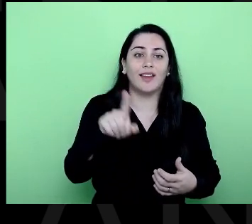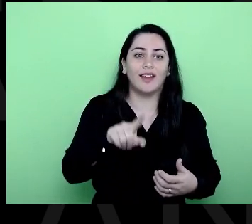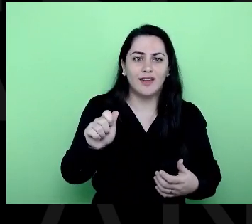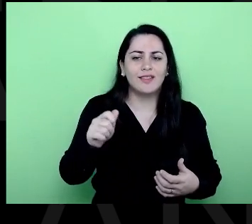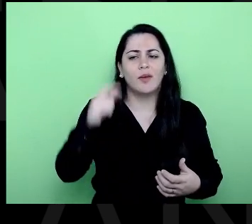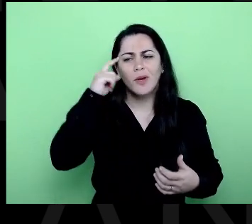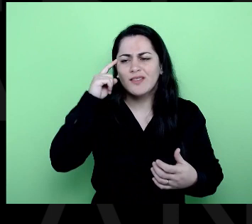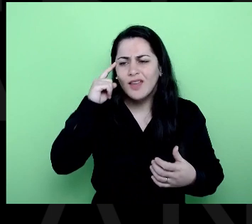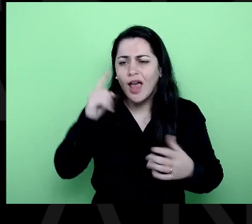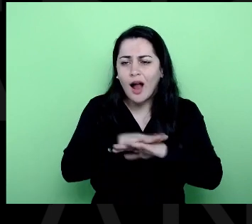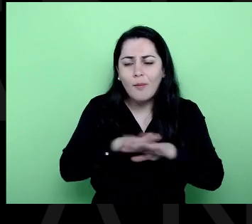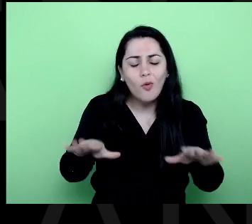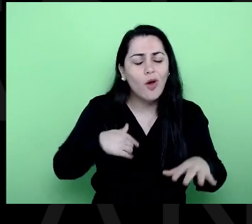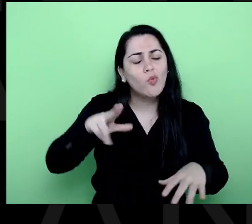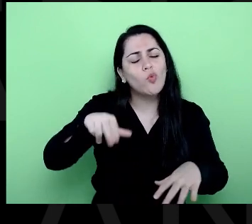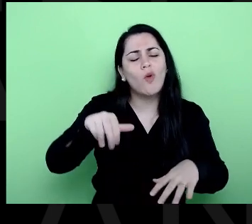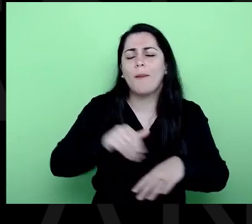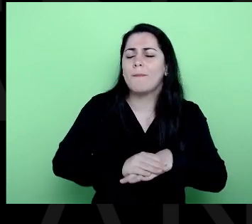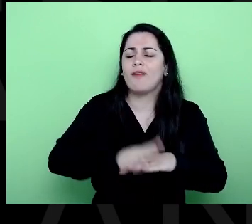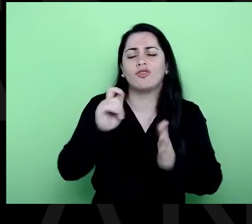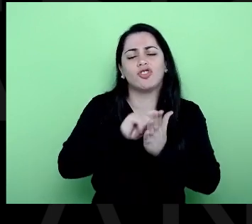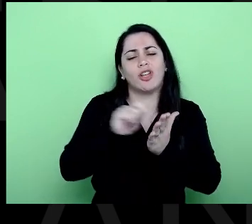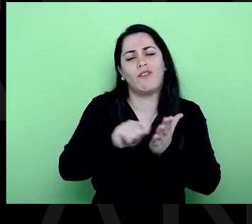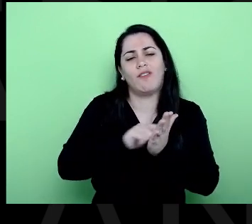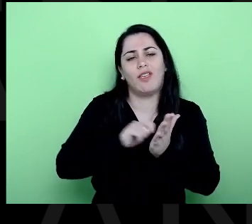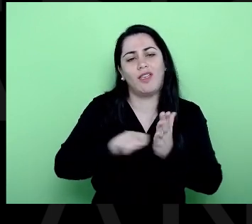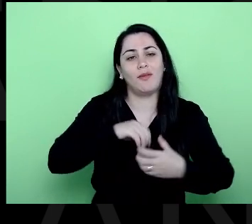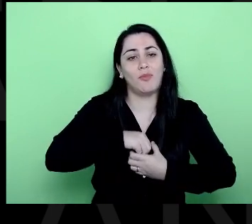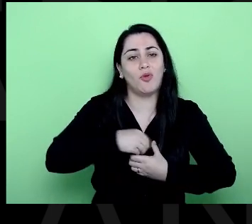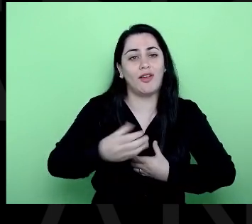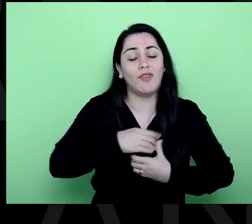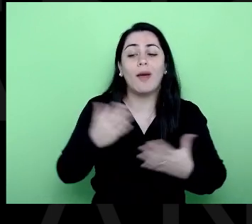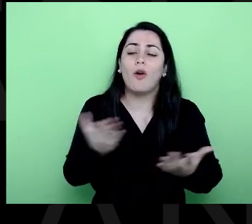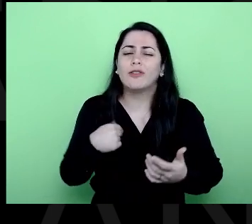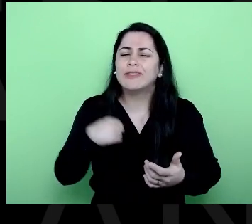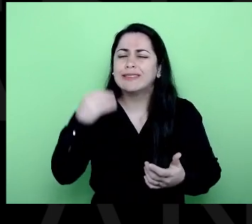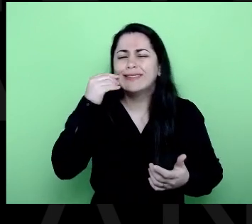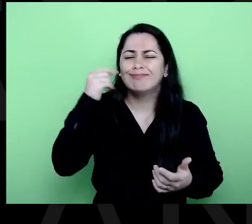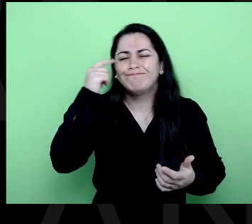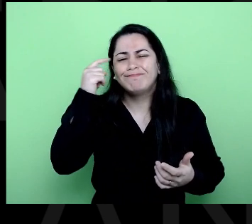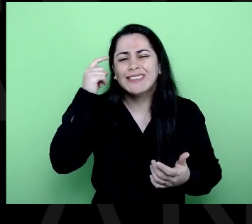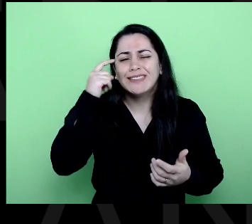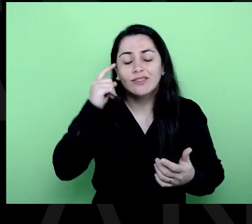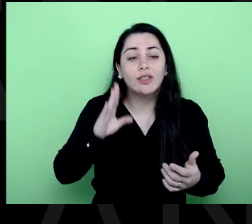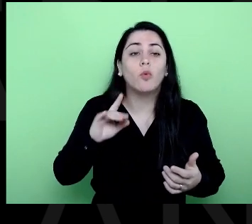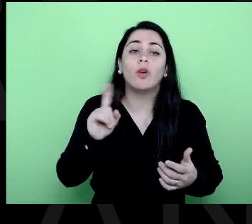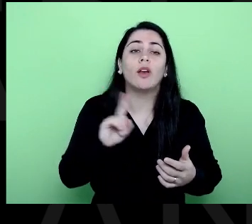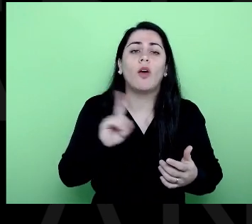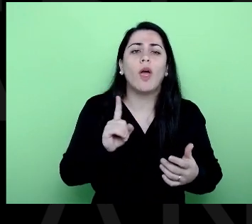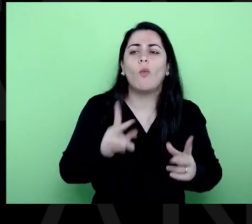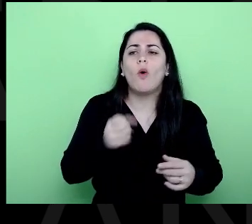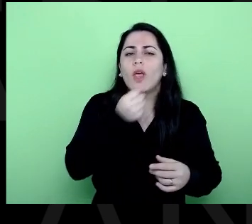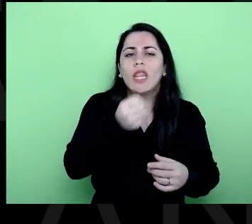estou vendo como é que vai ser. Porque eu sei que não é um livro-reportagem, não é uma reportagem, não é um programa de TV.